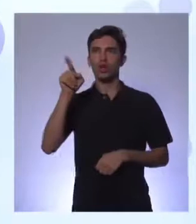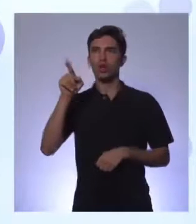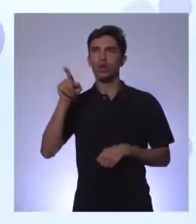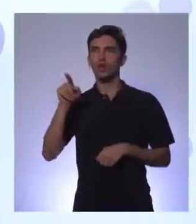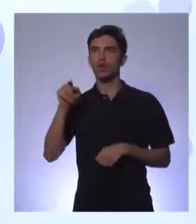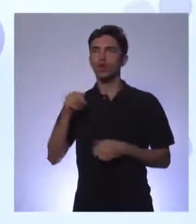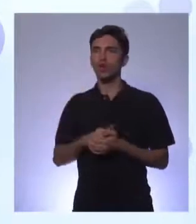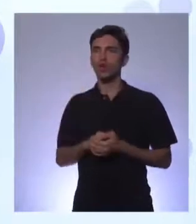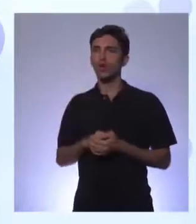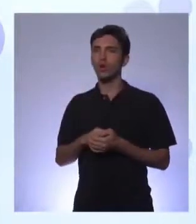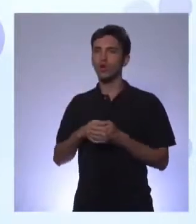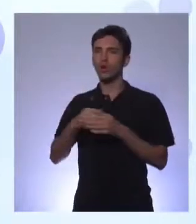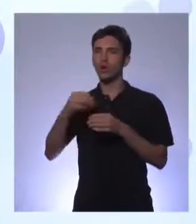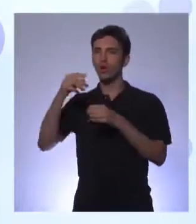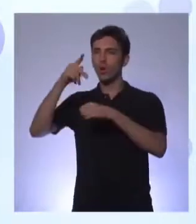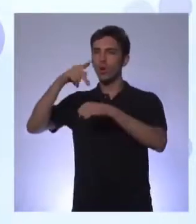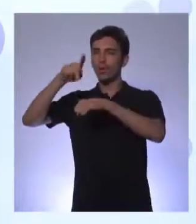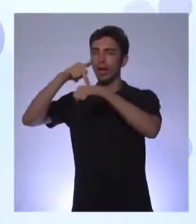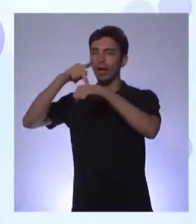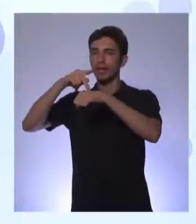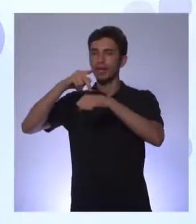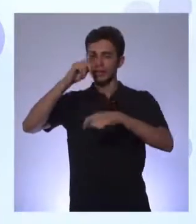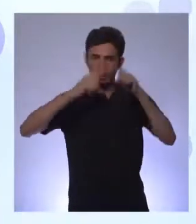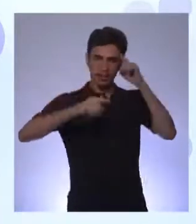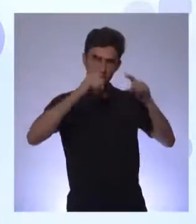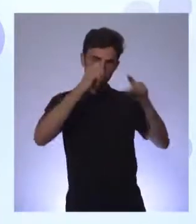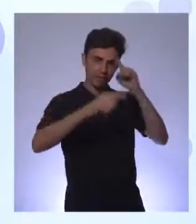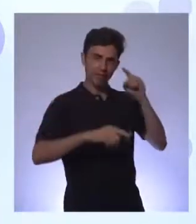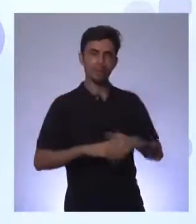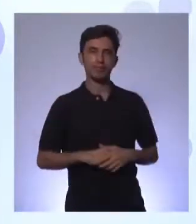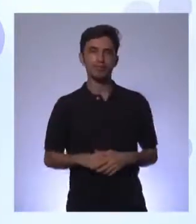metrópole, ok? Legal?